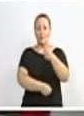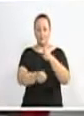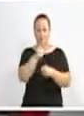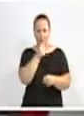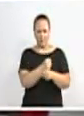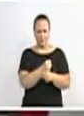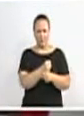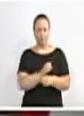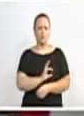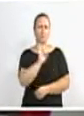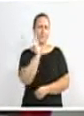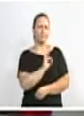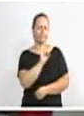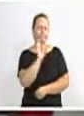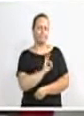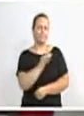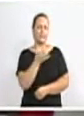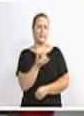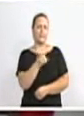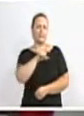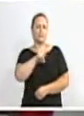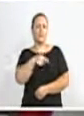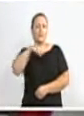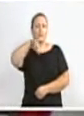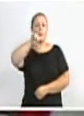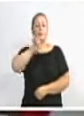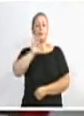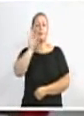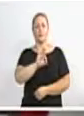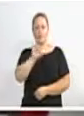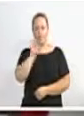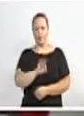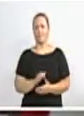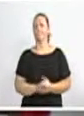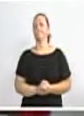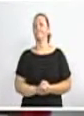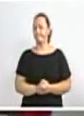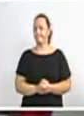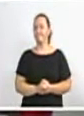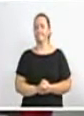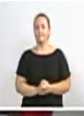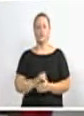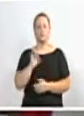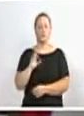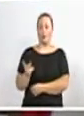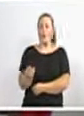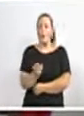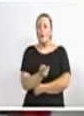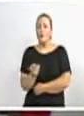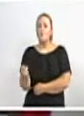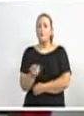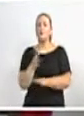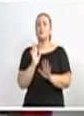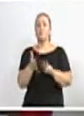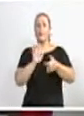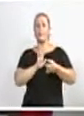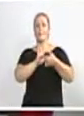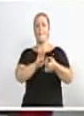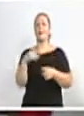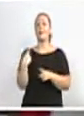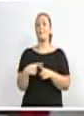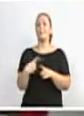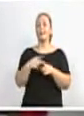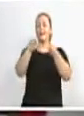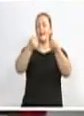alta, em 6,9%. Só esses dois fatores já justificam esta movimentação espúria que eles estão fazendo contra